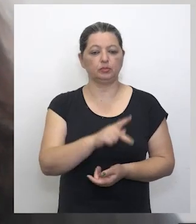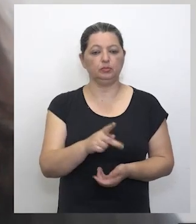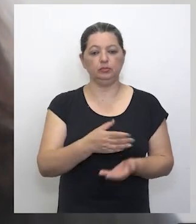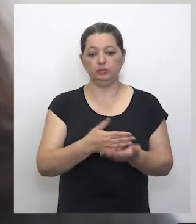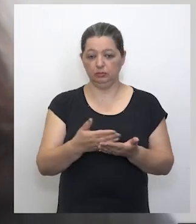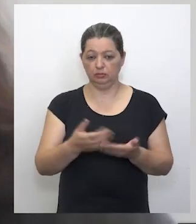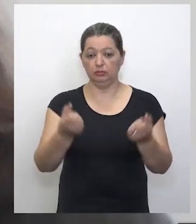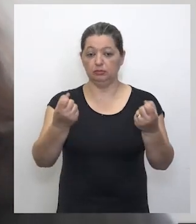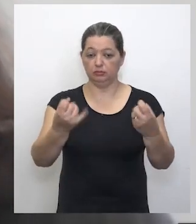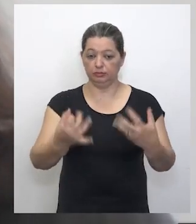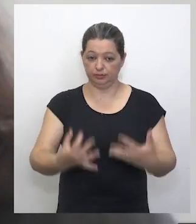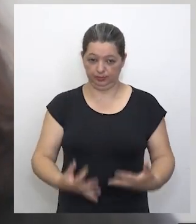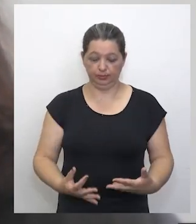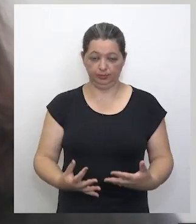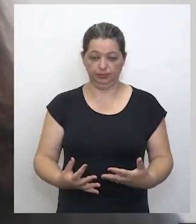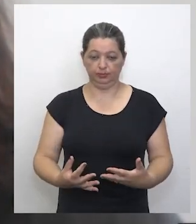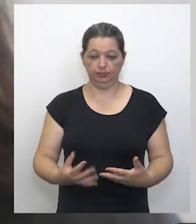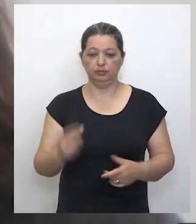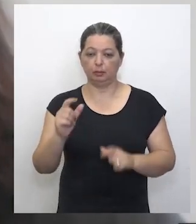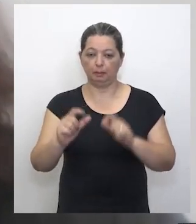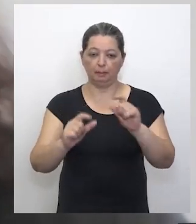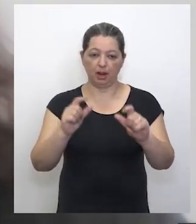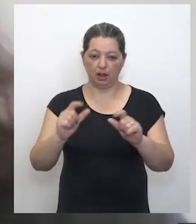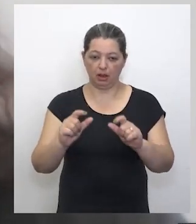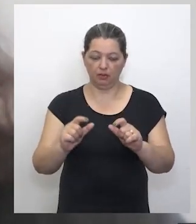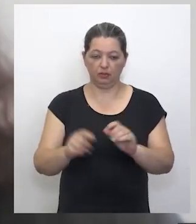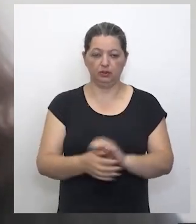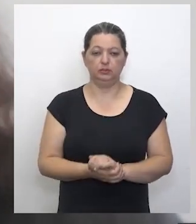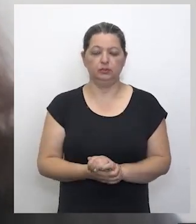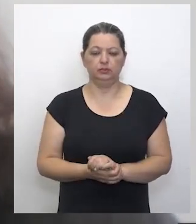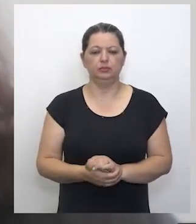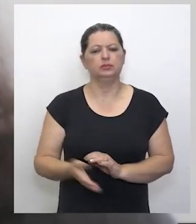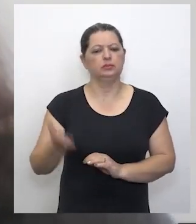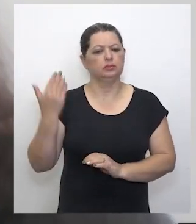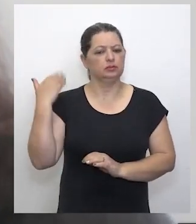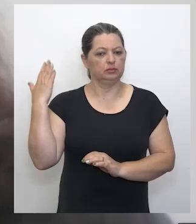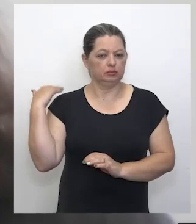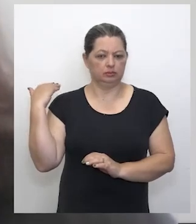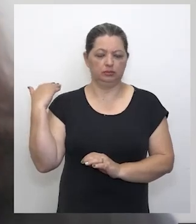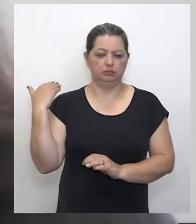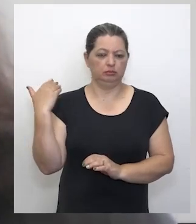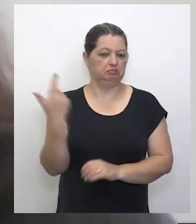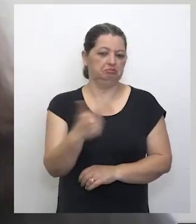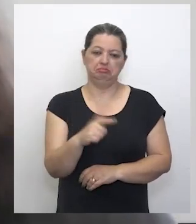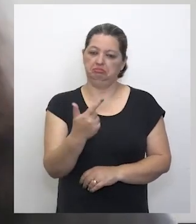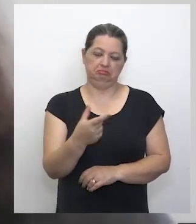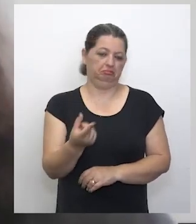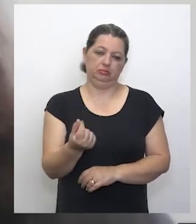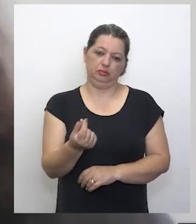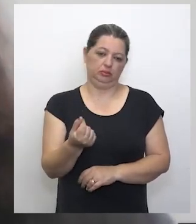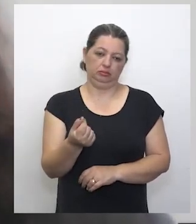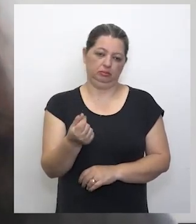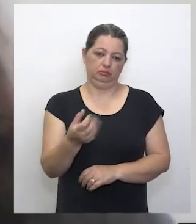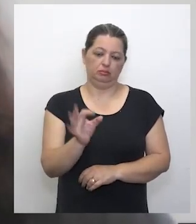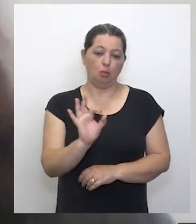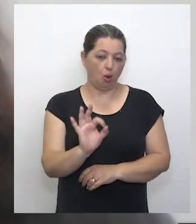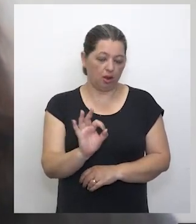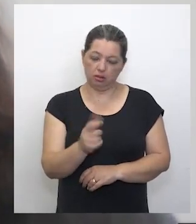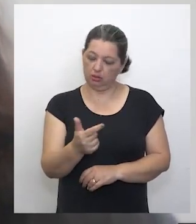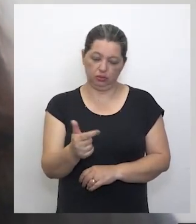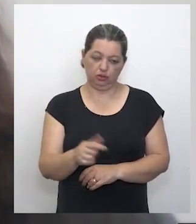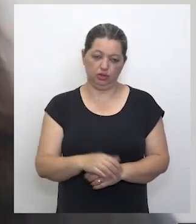explicando, em breves palavras, que as primeiras civilizações não tinham dinheiro, não existia moeda,